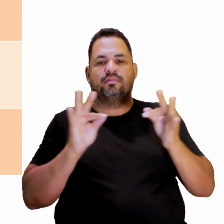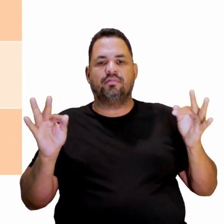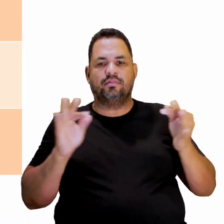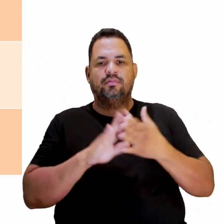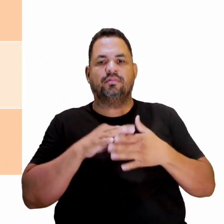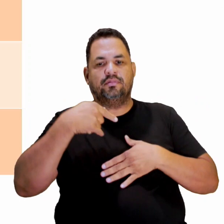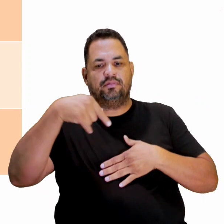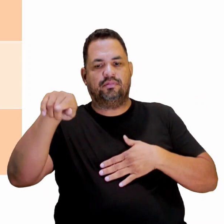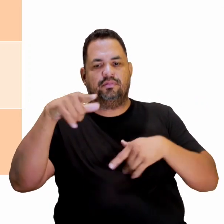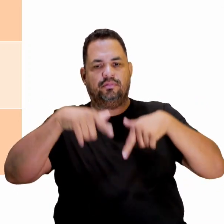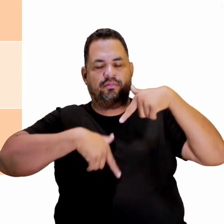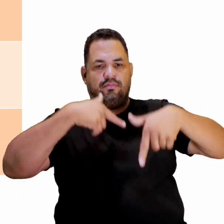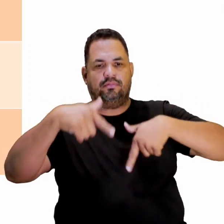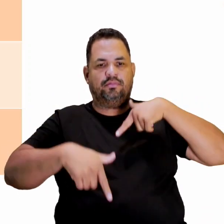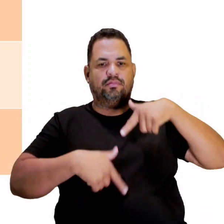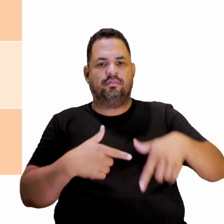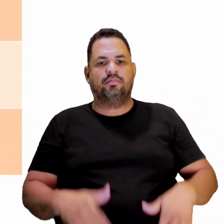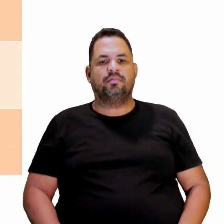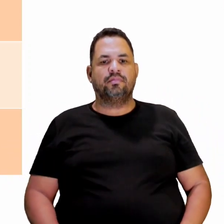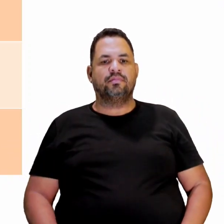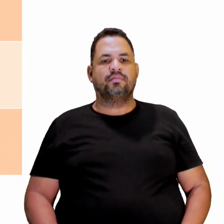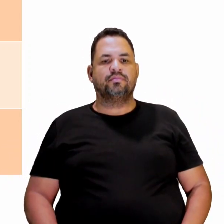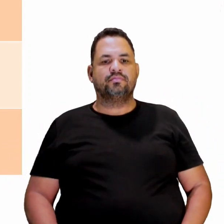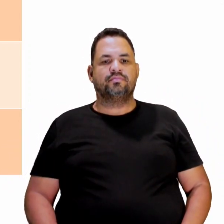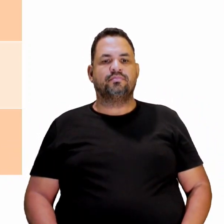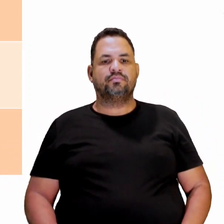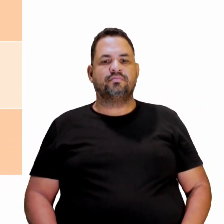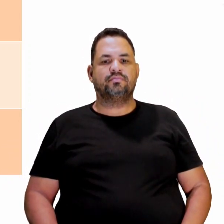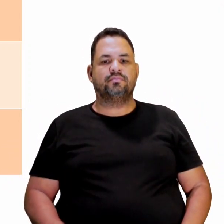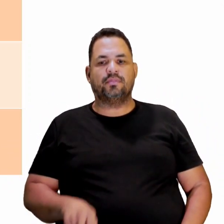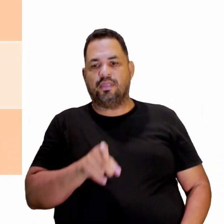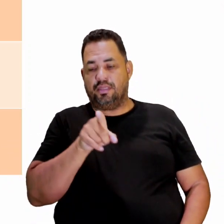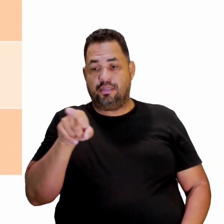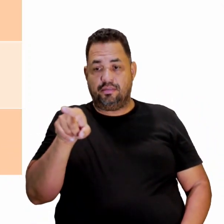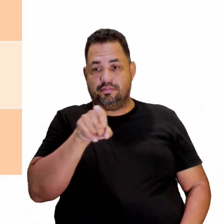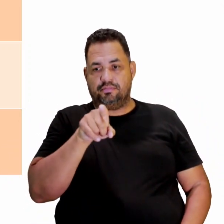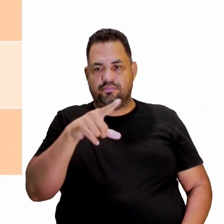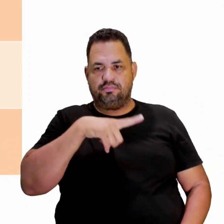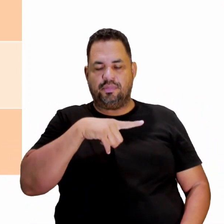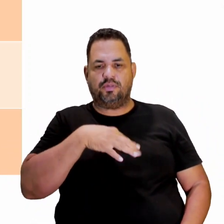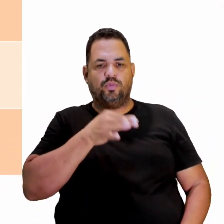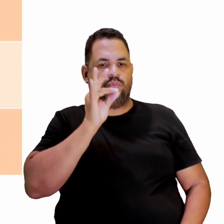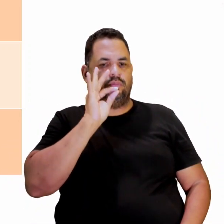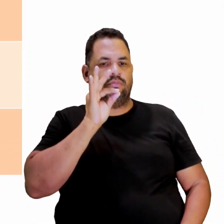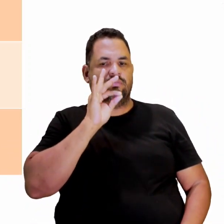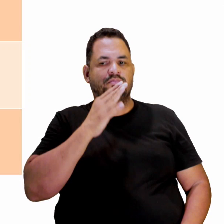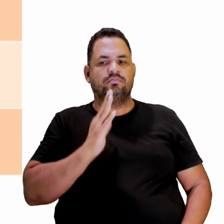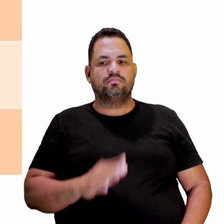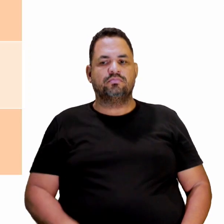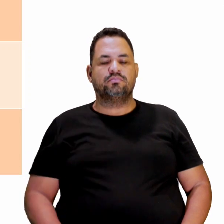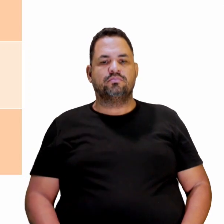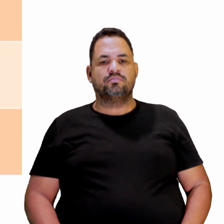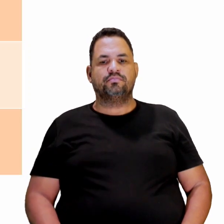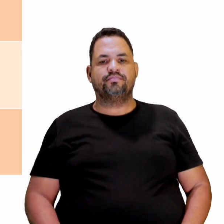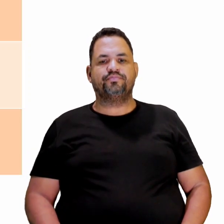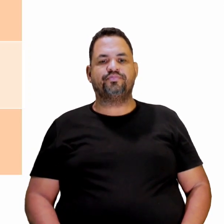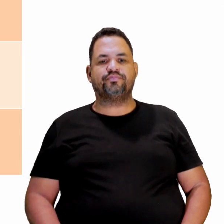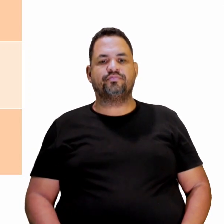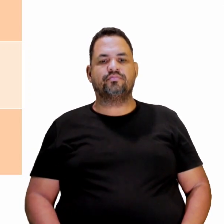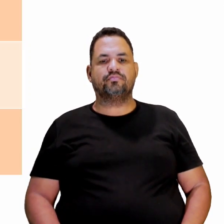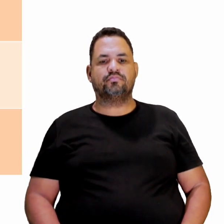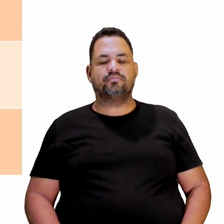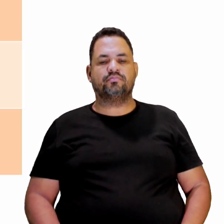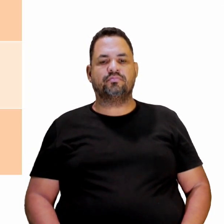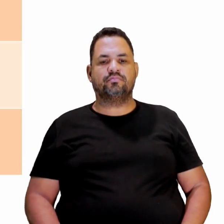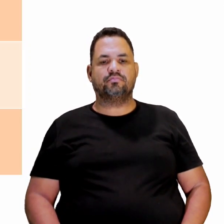trabalho. They will have a breakfast, eles terão café da manhã, tomarão café da manhã. She will prepare